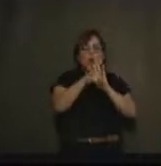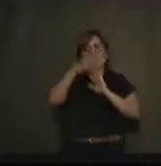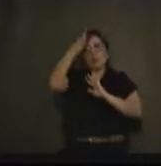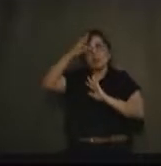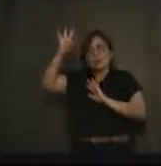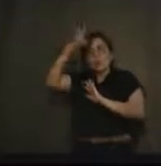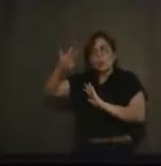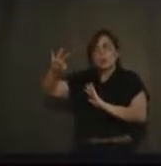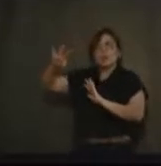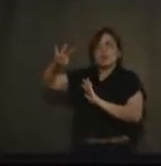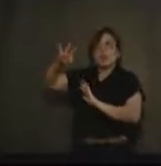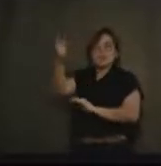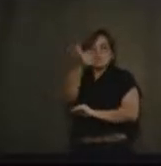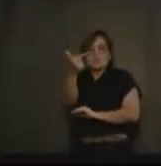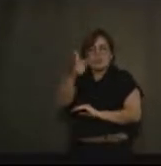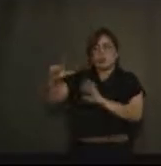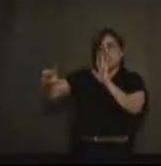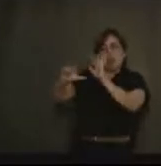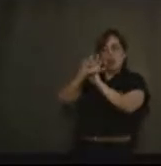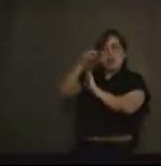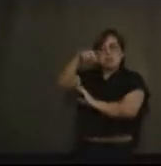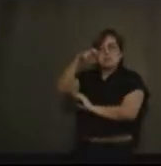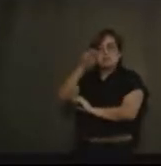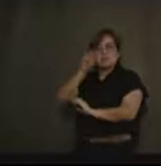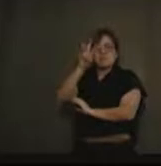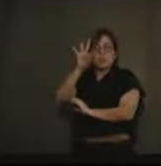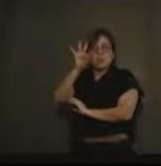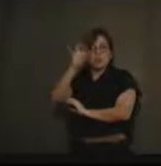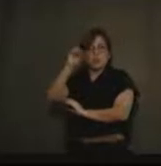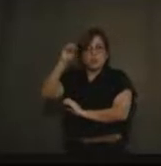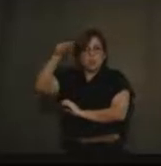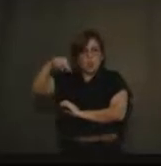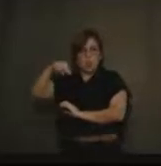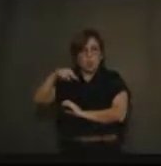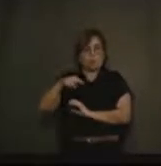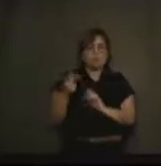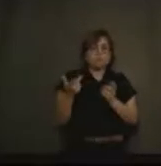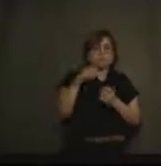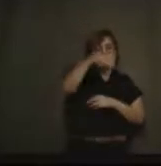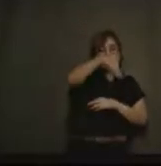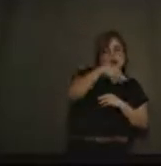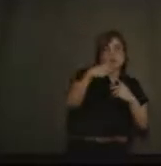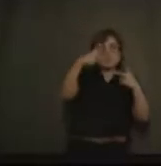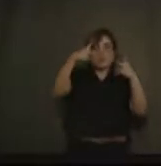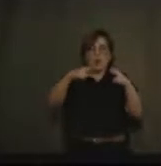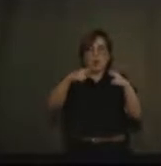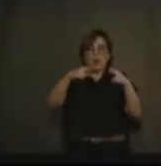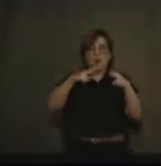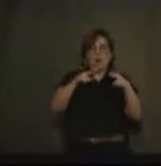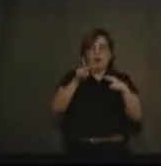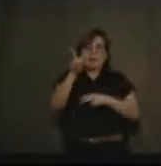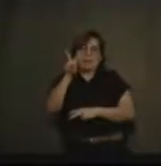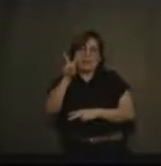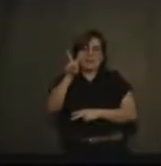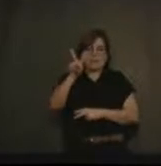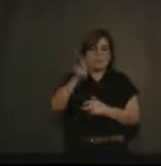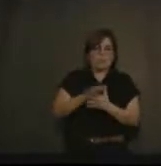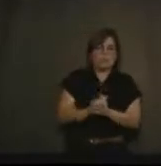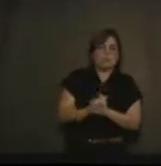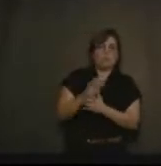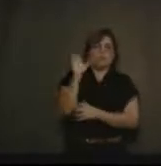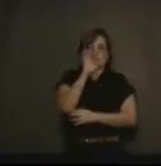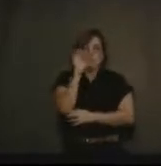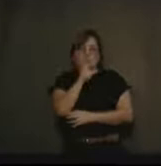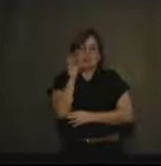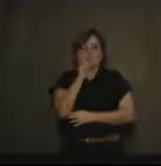a segunda lei de Newton, que diz que força é igual a massa vezes aceleração. Então o problema era resolver o problema dos N corpos, o